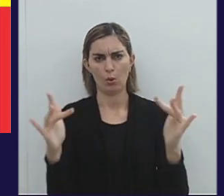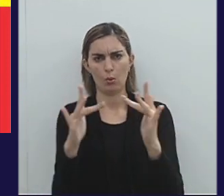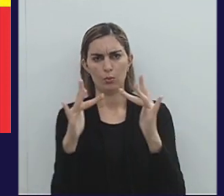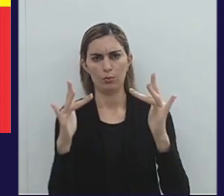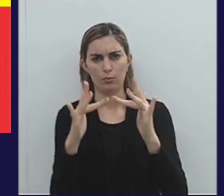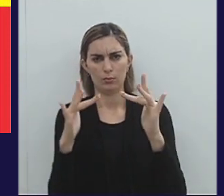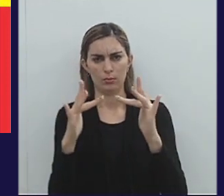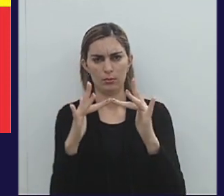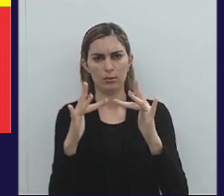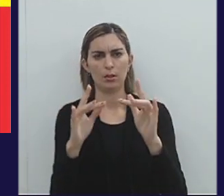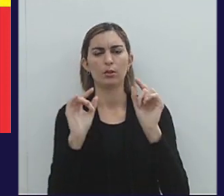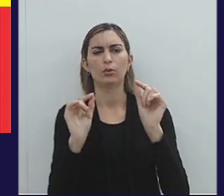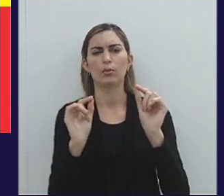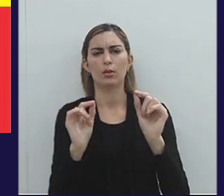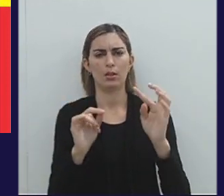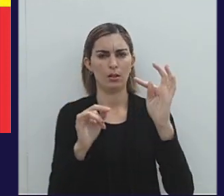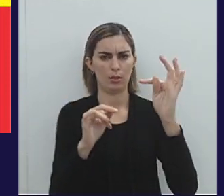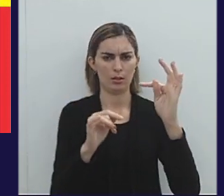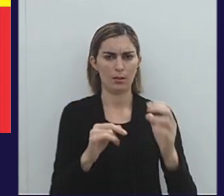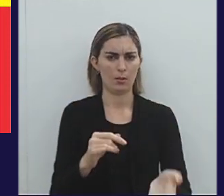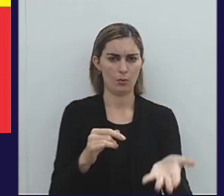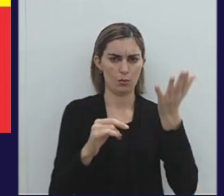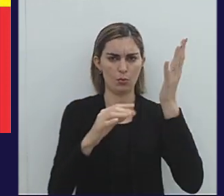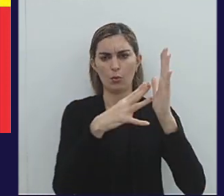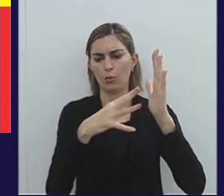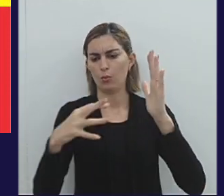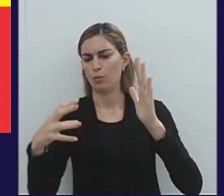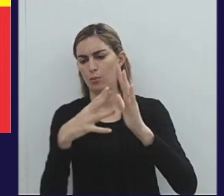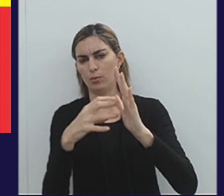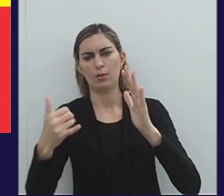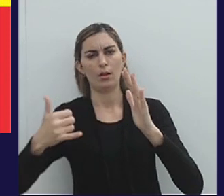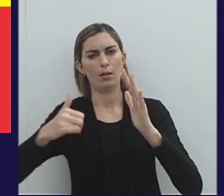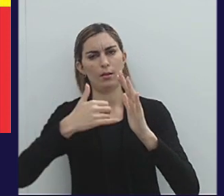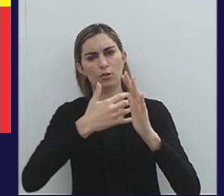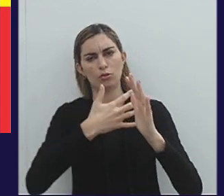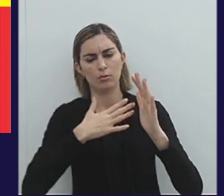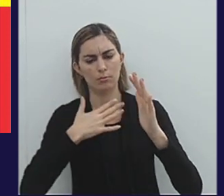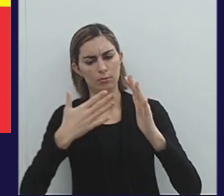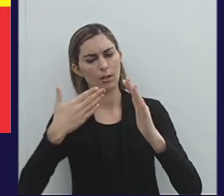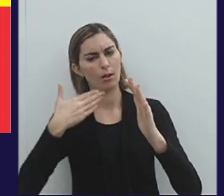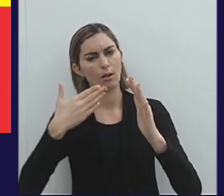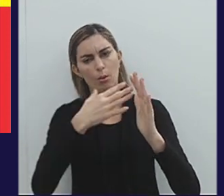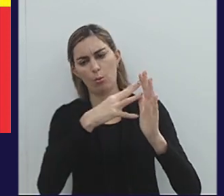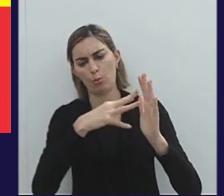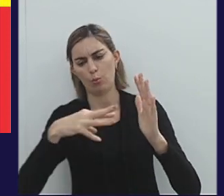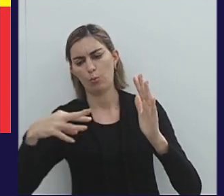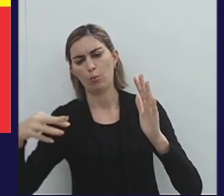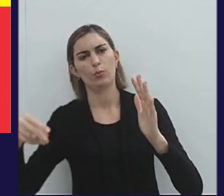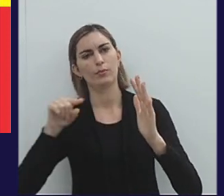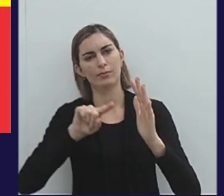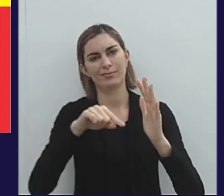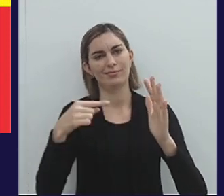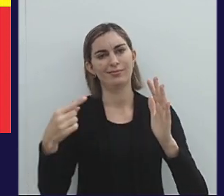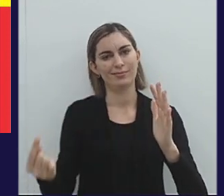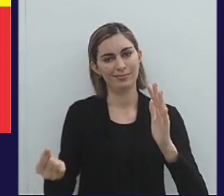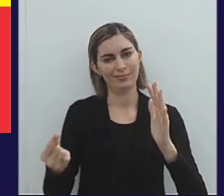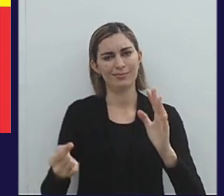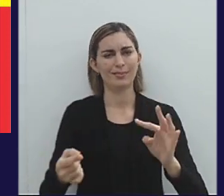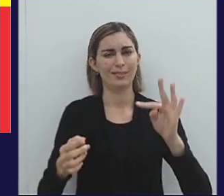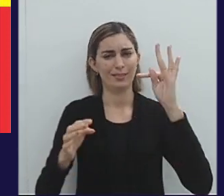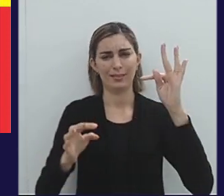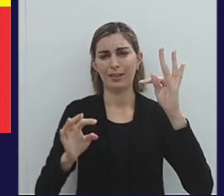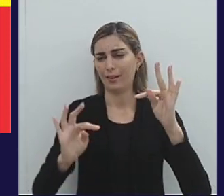em contato, quem tem uma temperatura mais alta, ele vai ceder espontaneamente para o outro